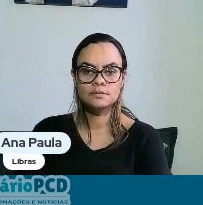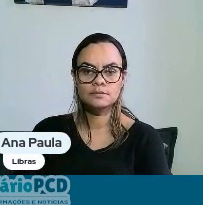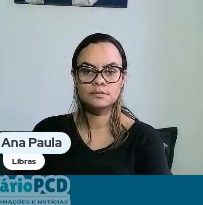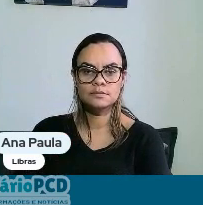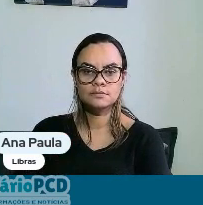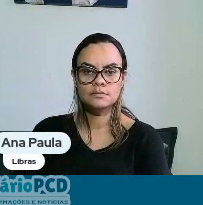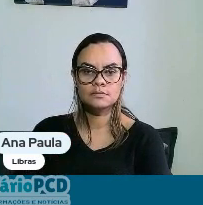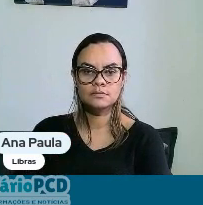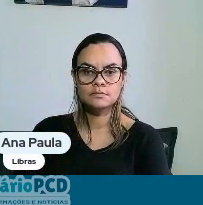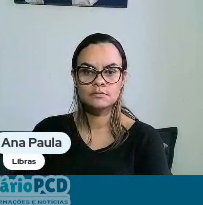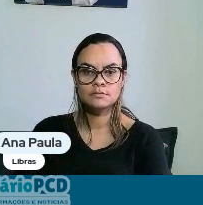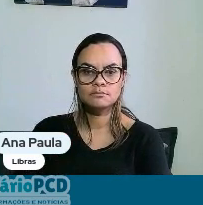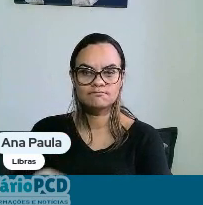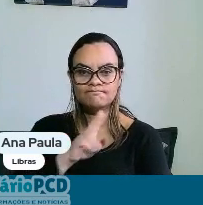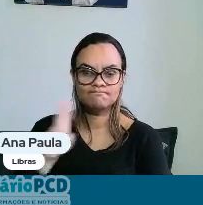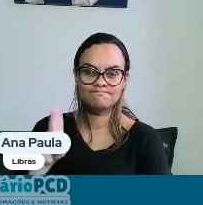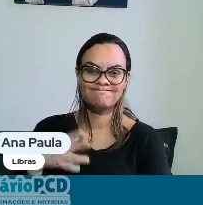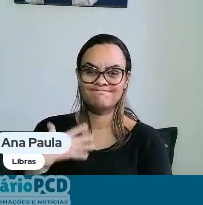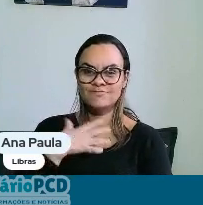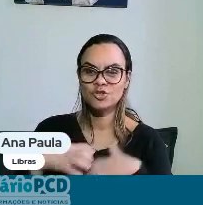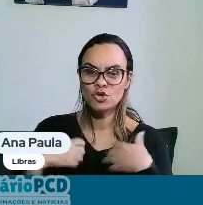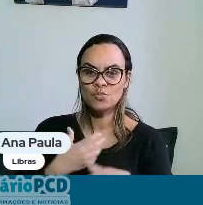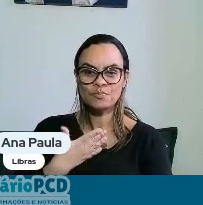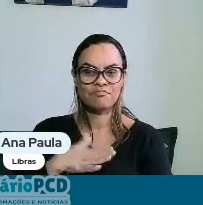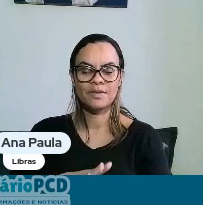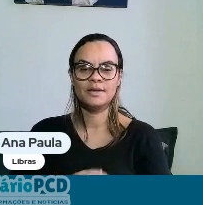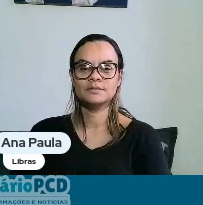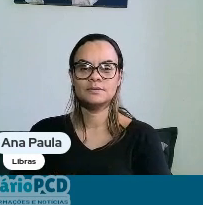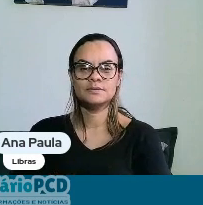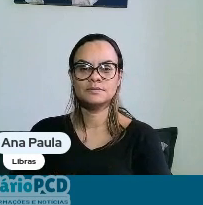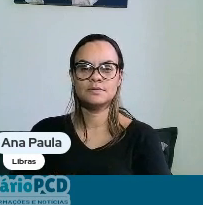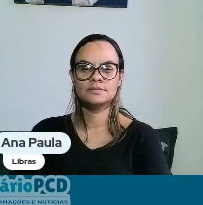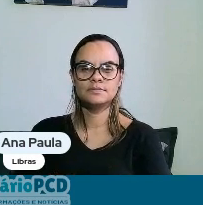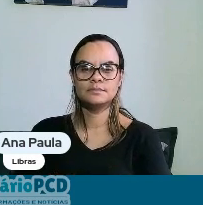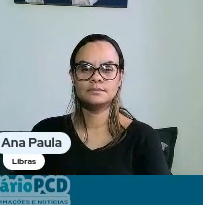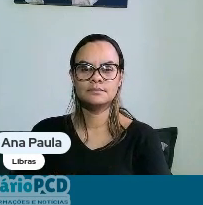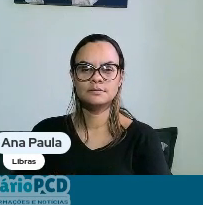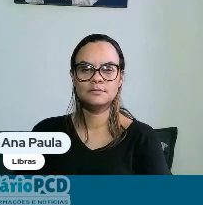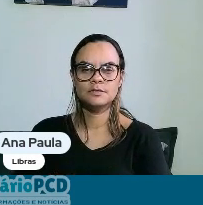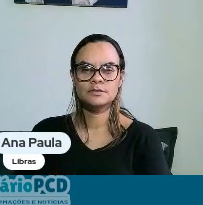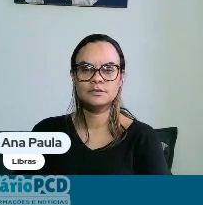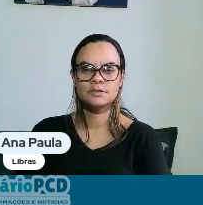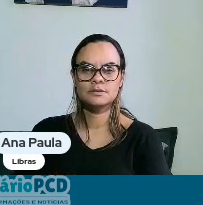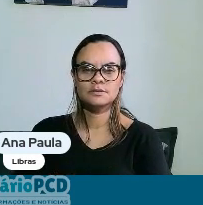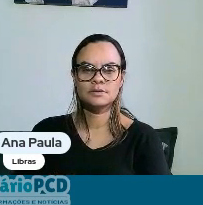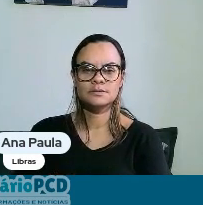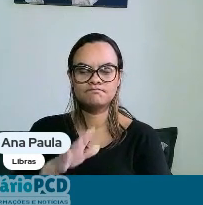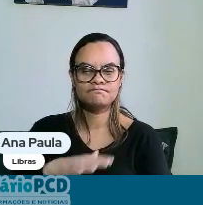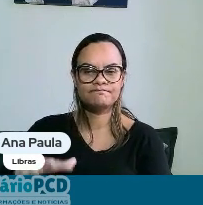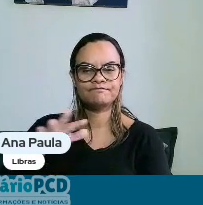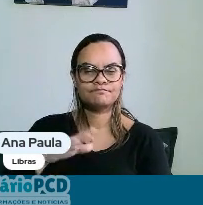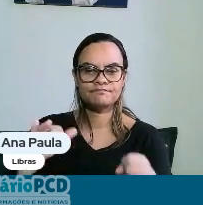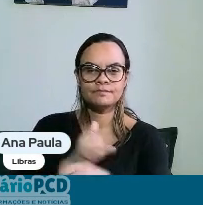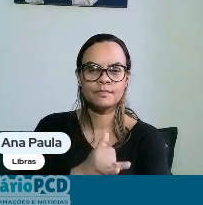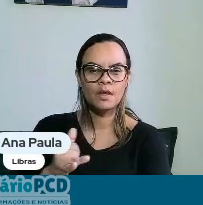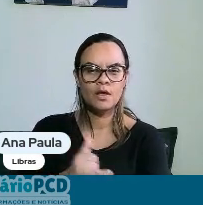muito sem graça, muito incomodados, entende? Mas, naquela ocasião, nós apresentamos até uma solução para